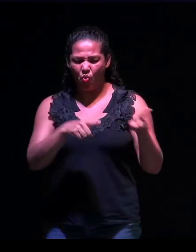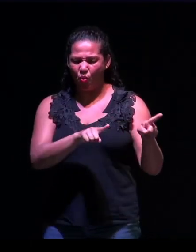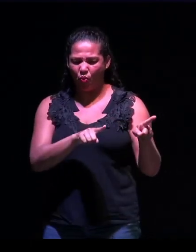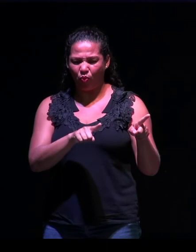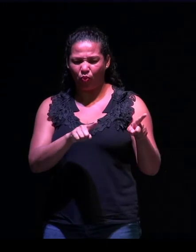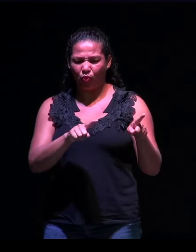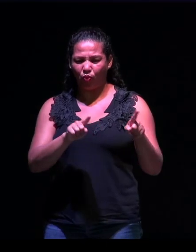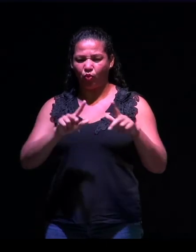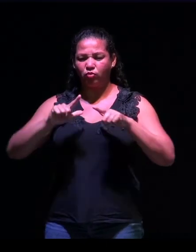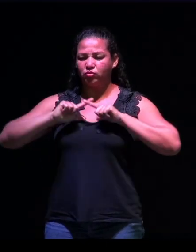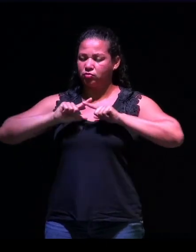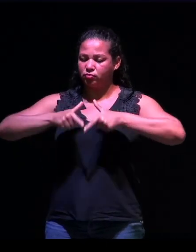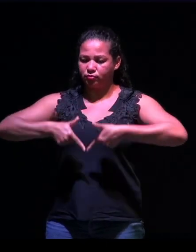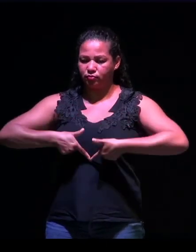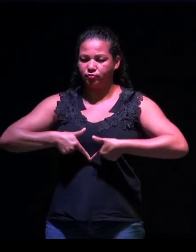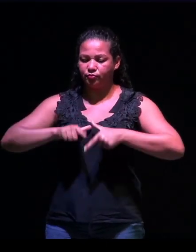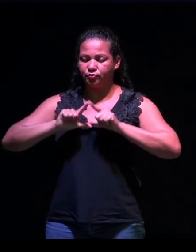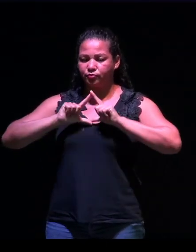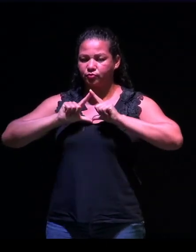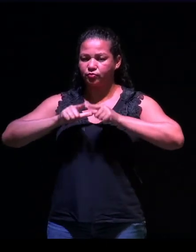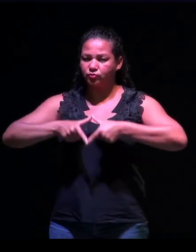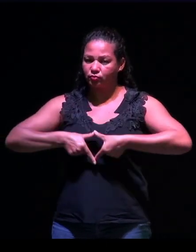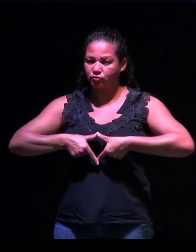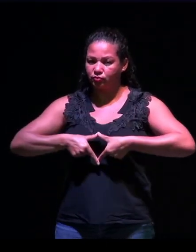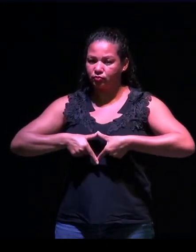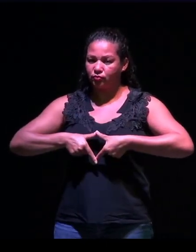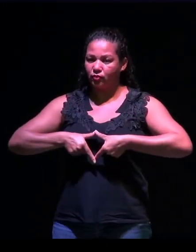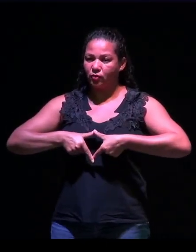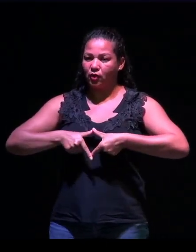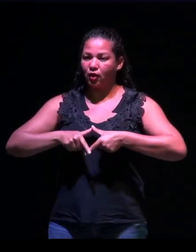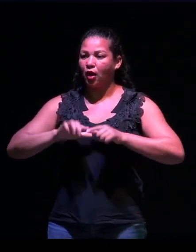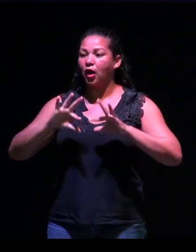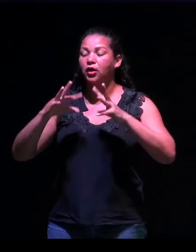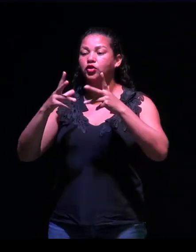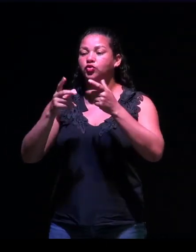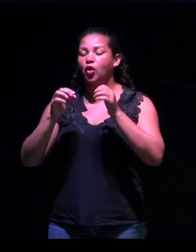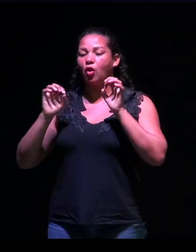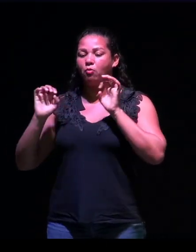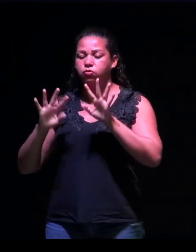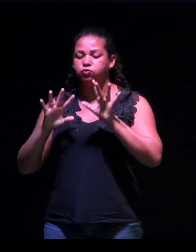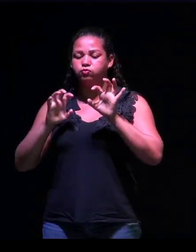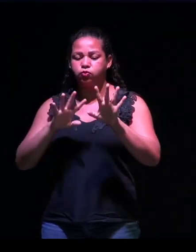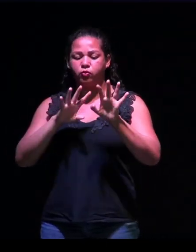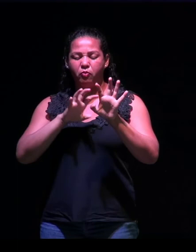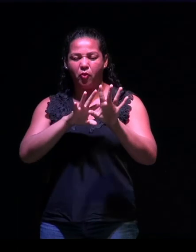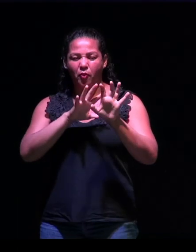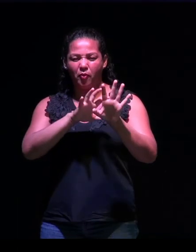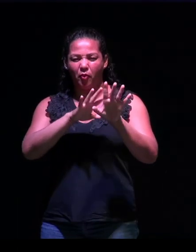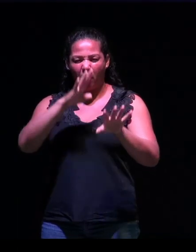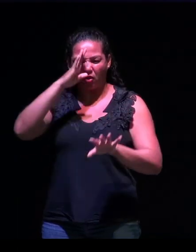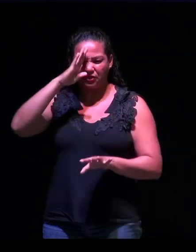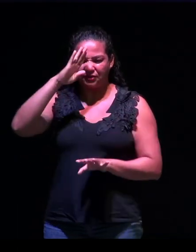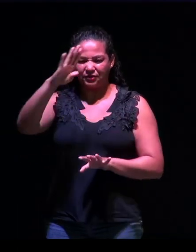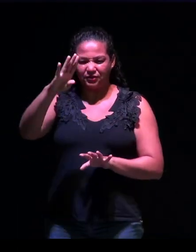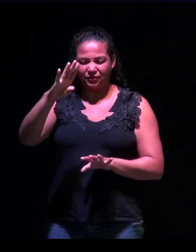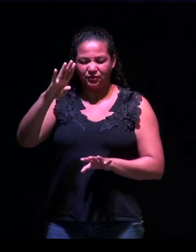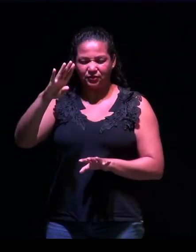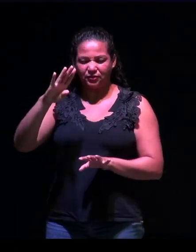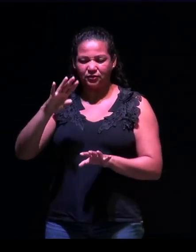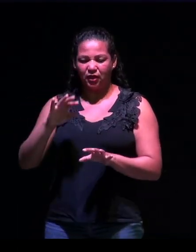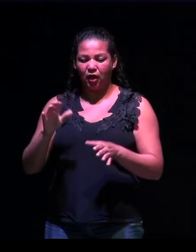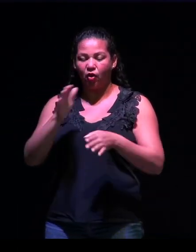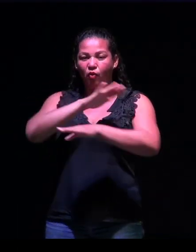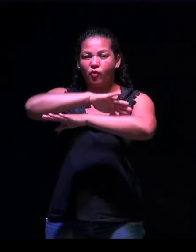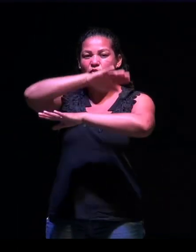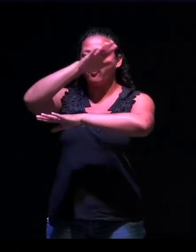que as nações do mundo vão se dirigir com seus exércitos poderosos para o vale de Josafá, no vale